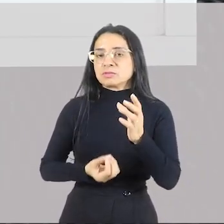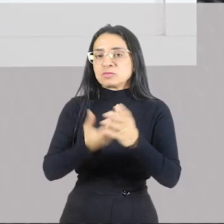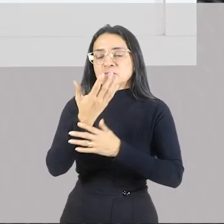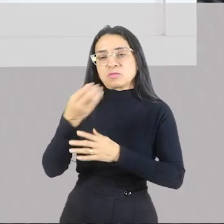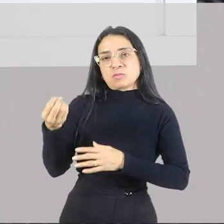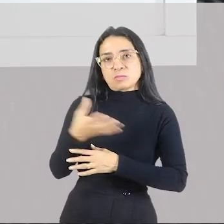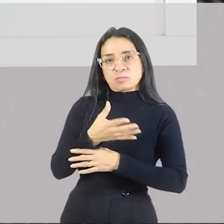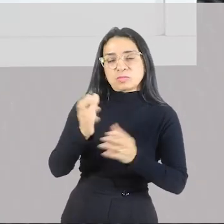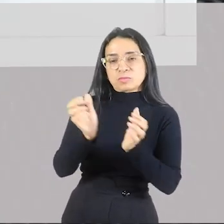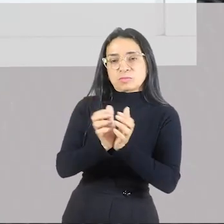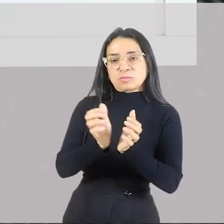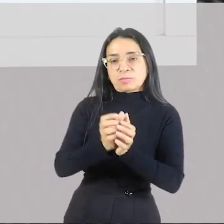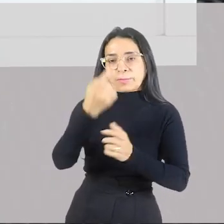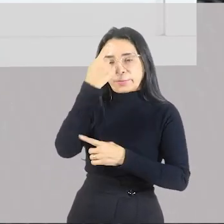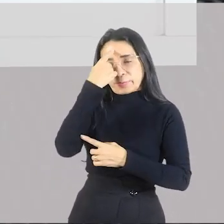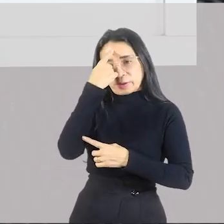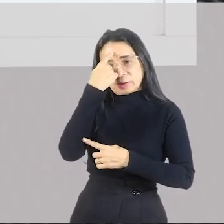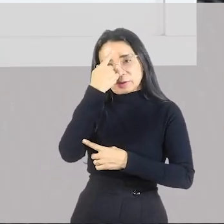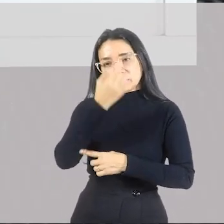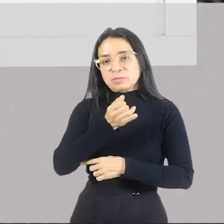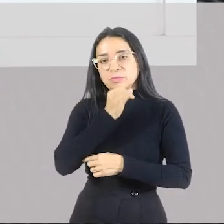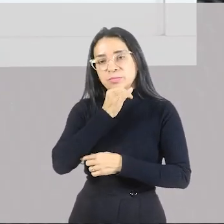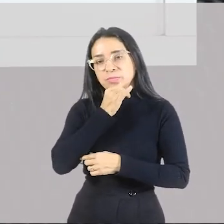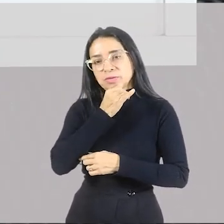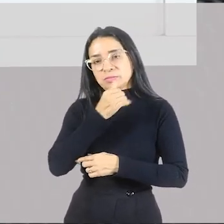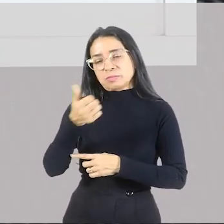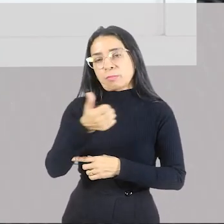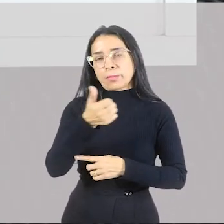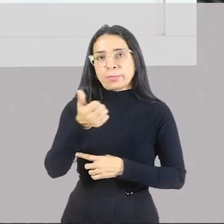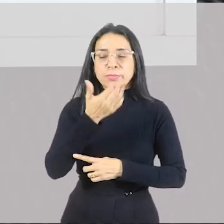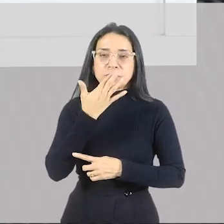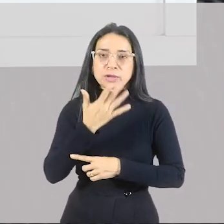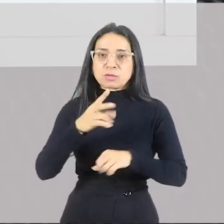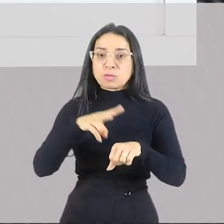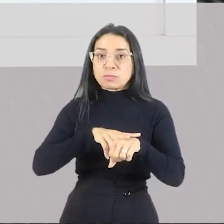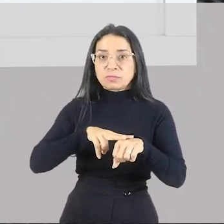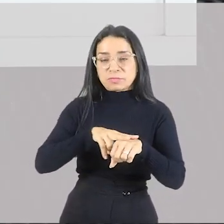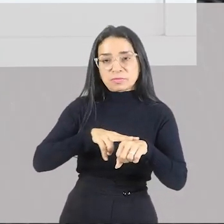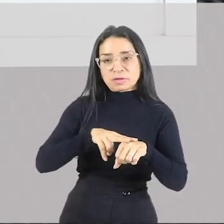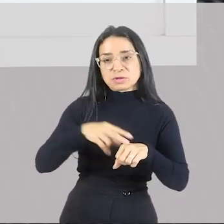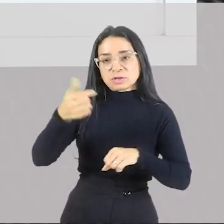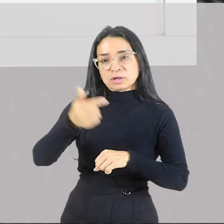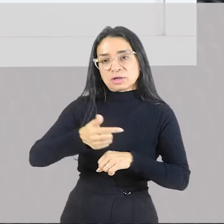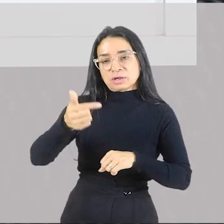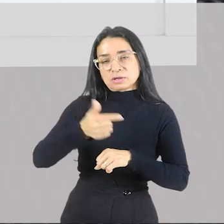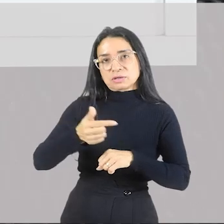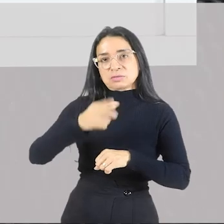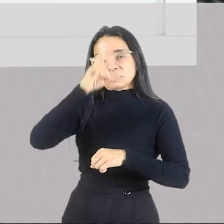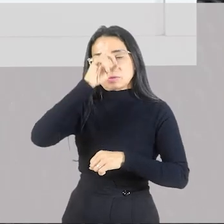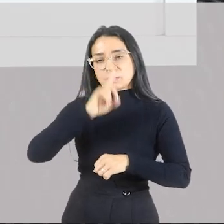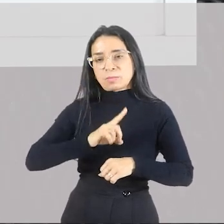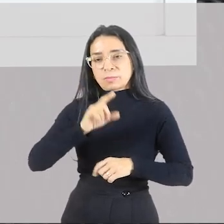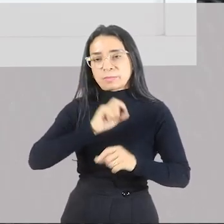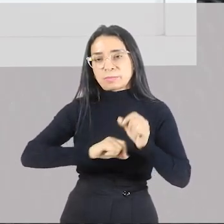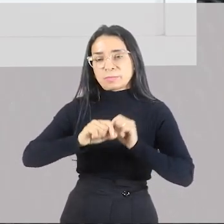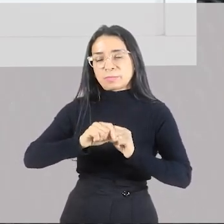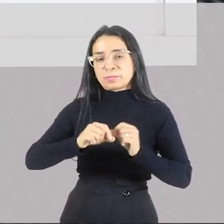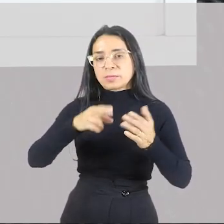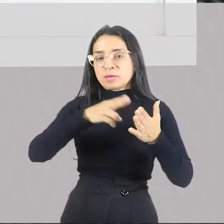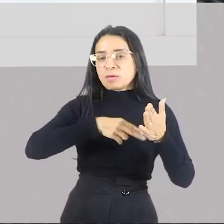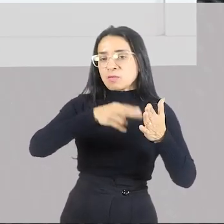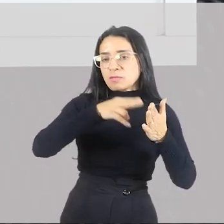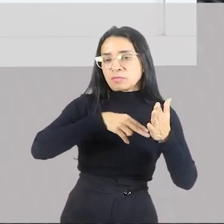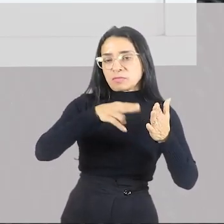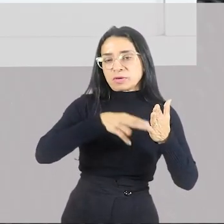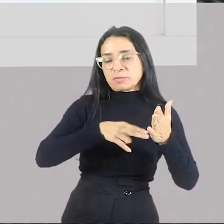grupo. Pensem comigo, turma. Vamos supor que a primeira cor seja verde e a segunda cor seja amarela. Você vai pintar as